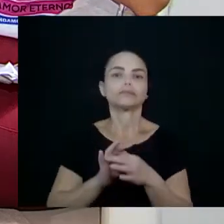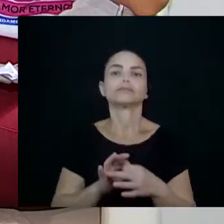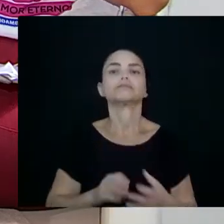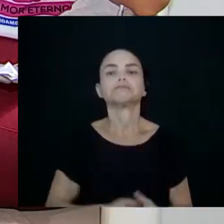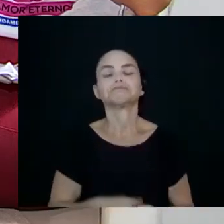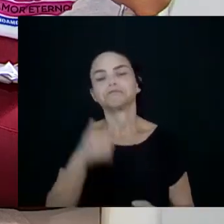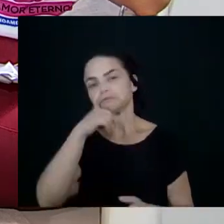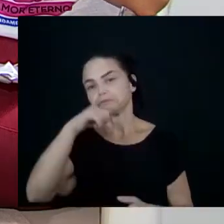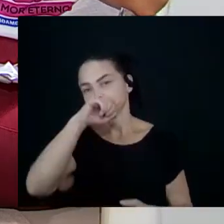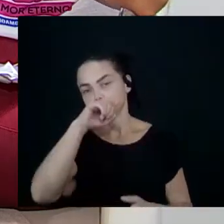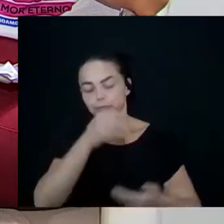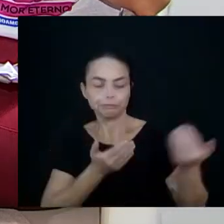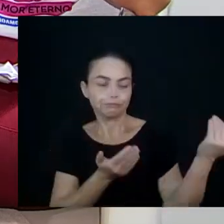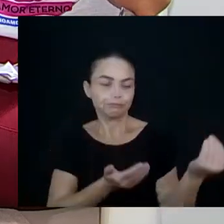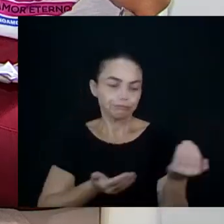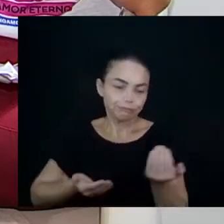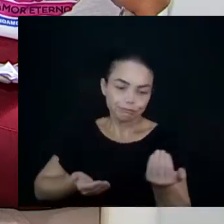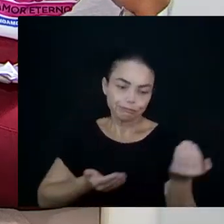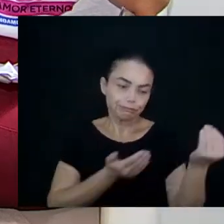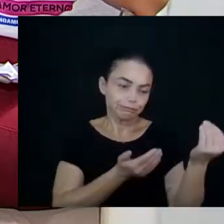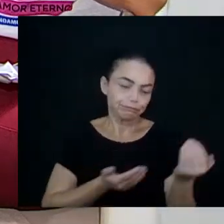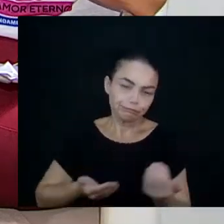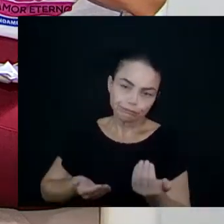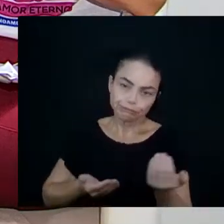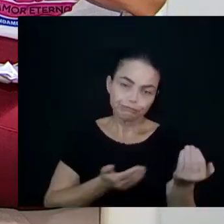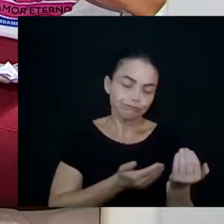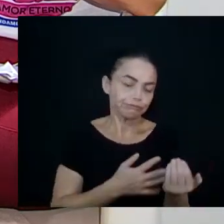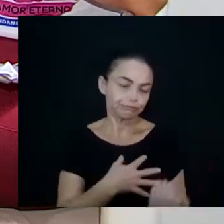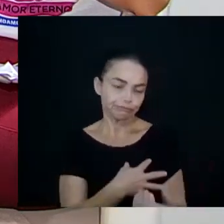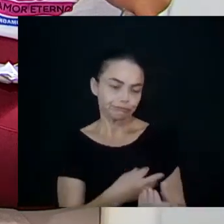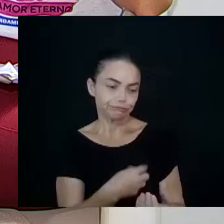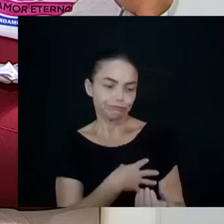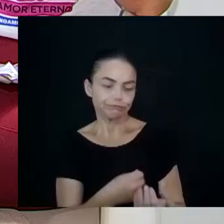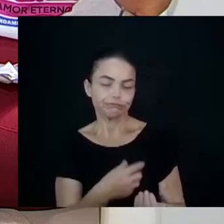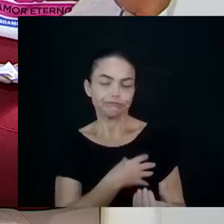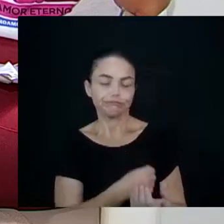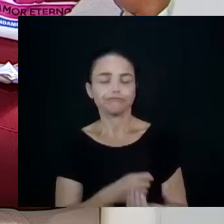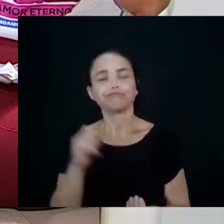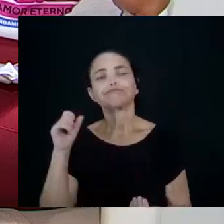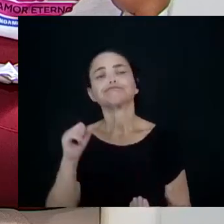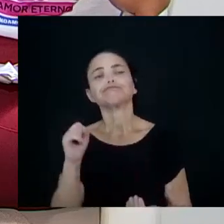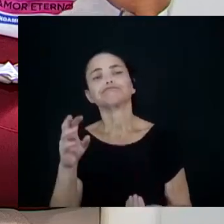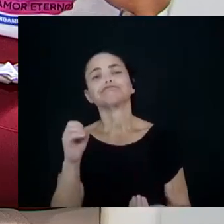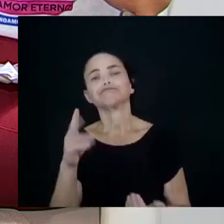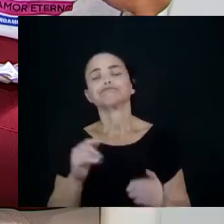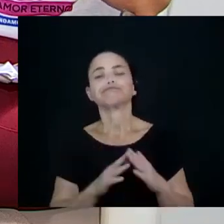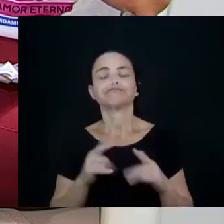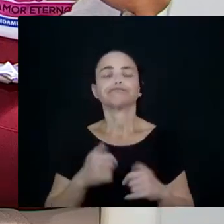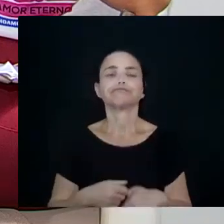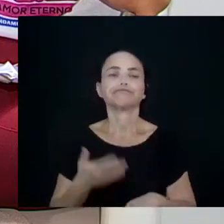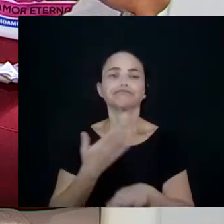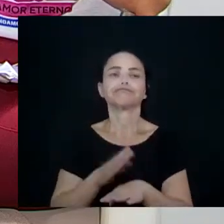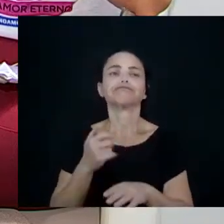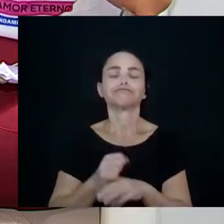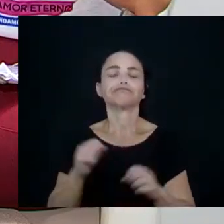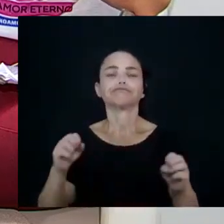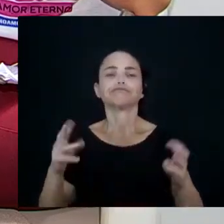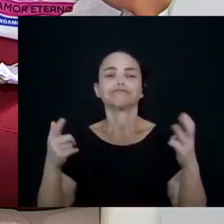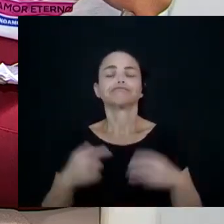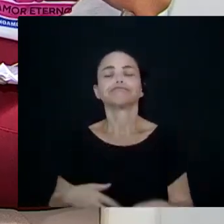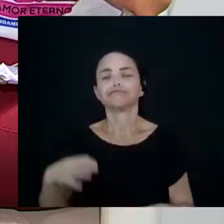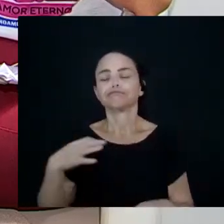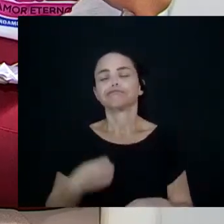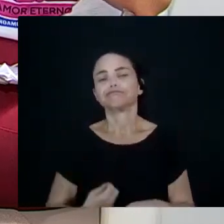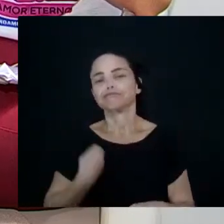bebê pequenininho, está na fase do puerpério, está amamentando ainda, ela tem dificuldade de sair de casa para participar de um evento presencial, às vezes em outra cidade, então para